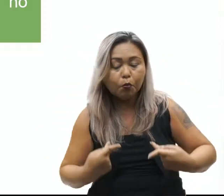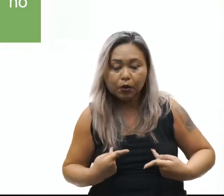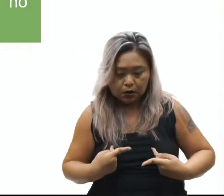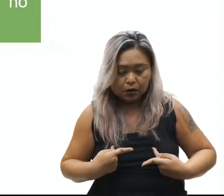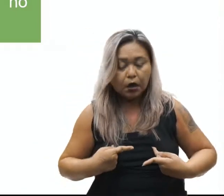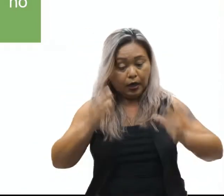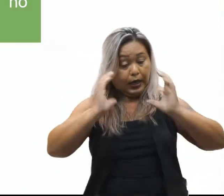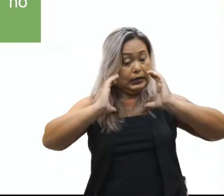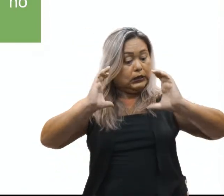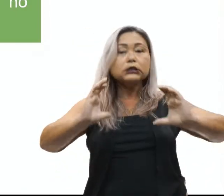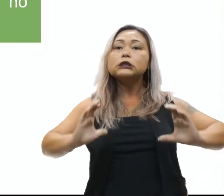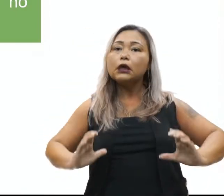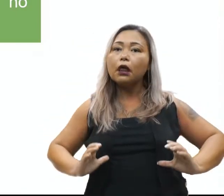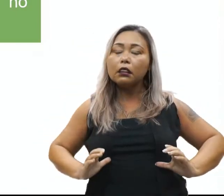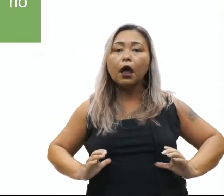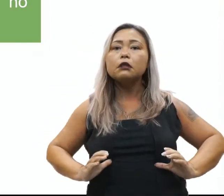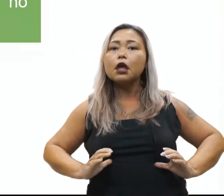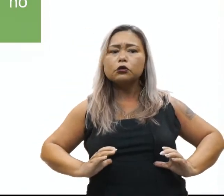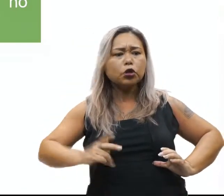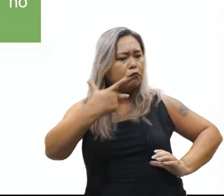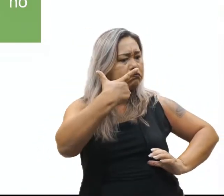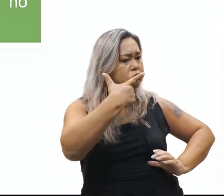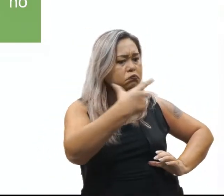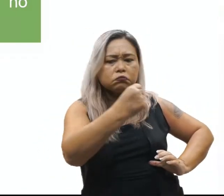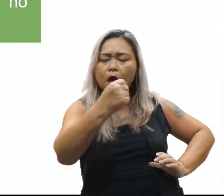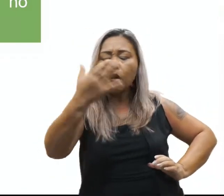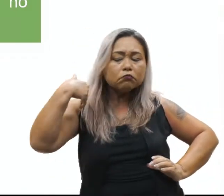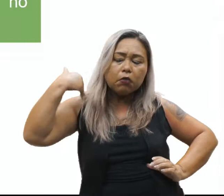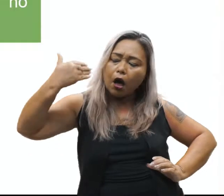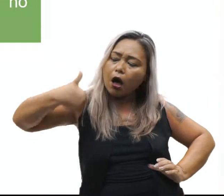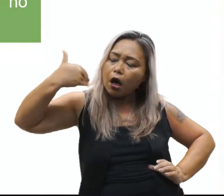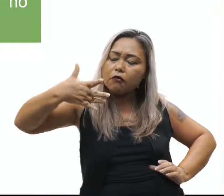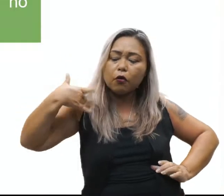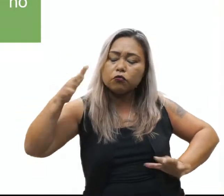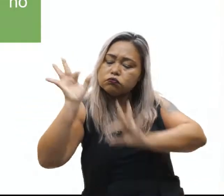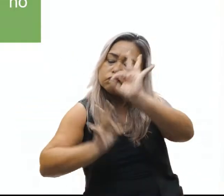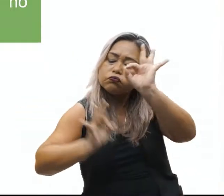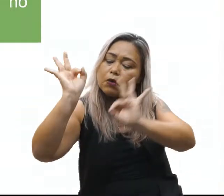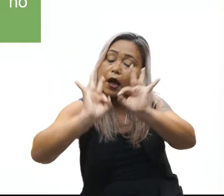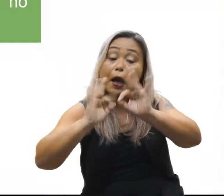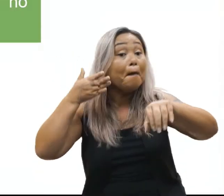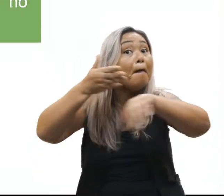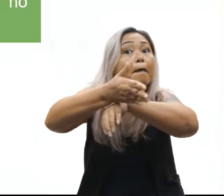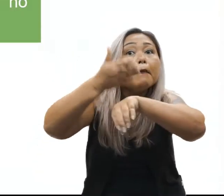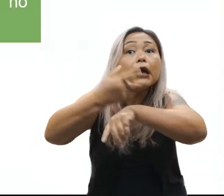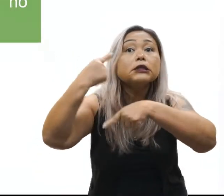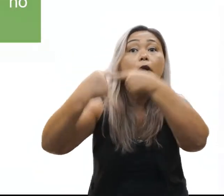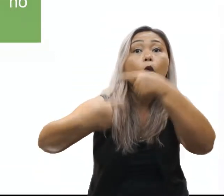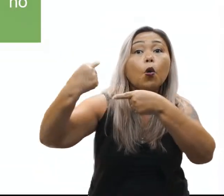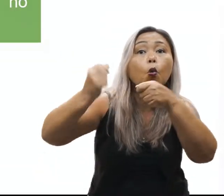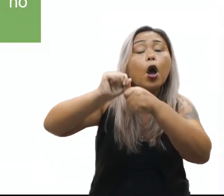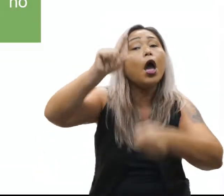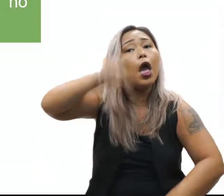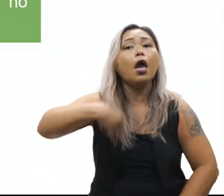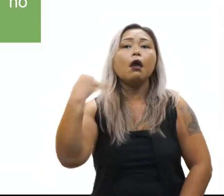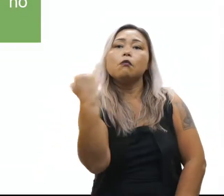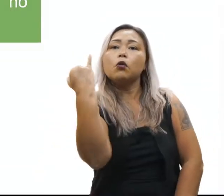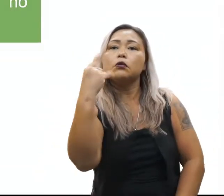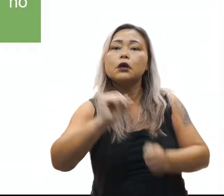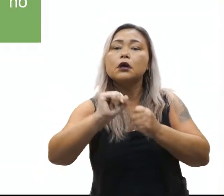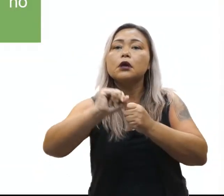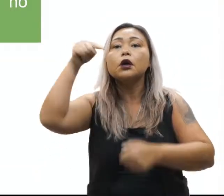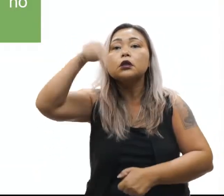cidadania são conquistas historicamente construídas e que a participação política é indispensável para a ampliação